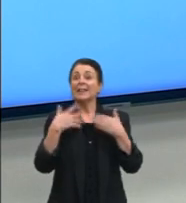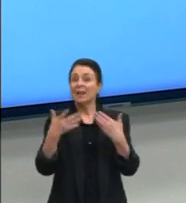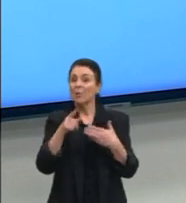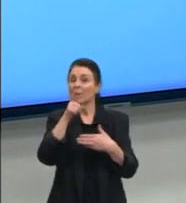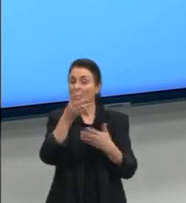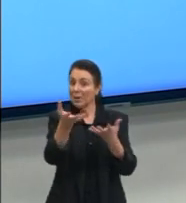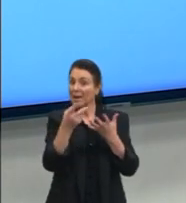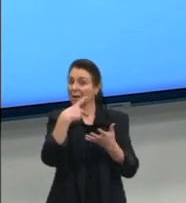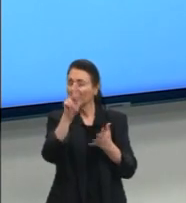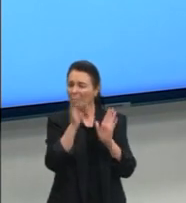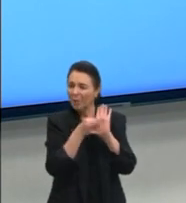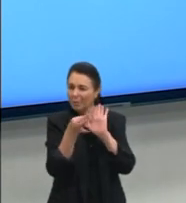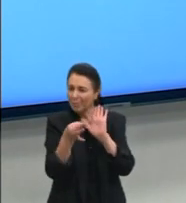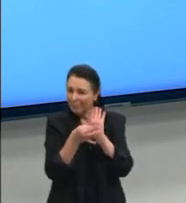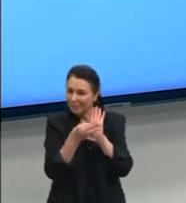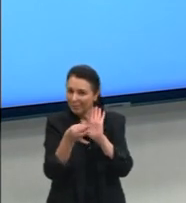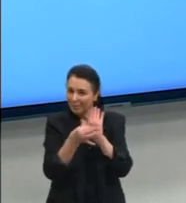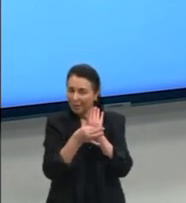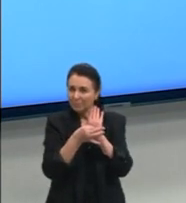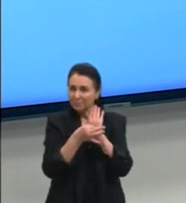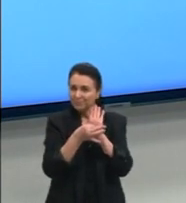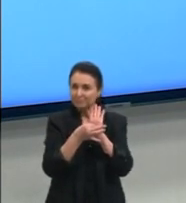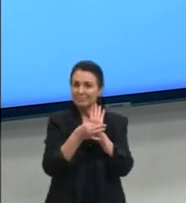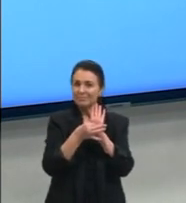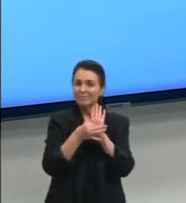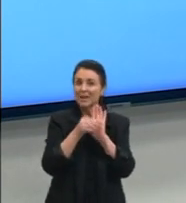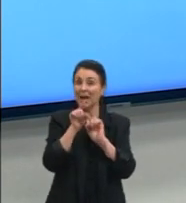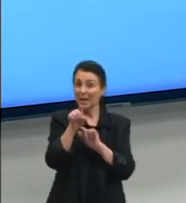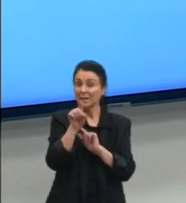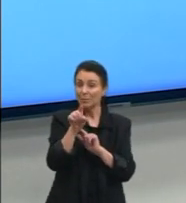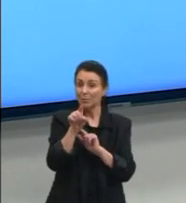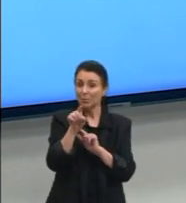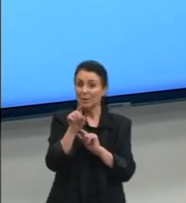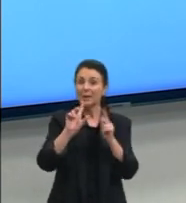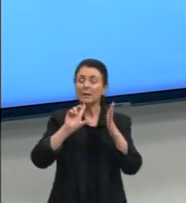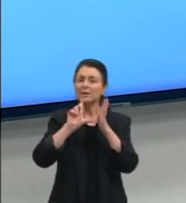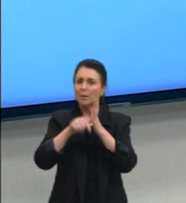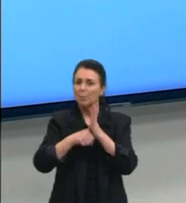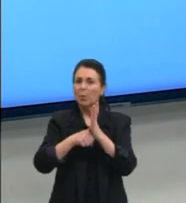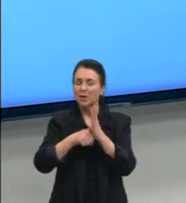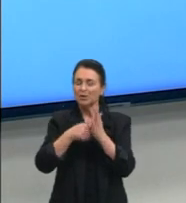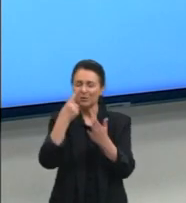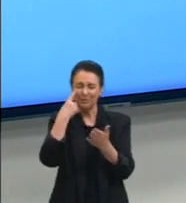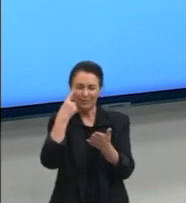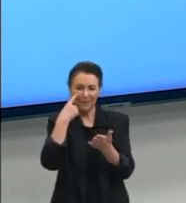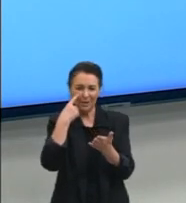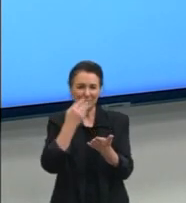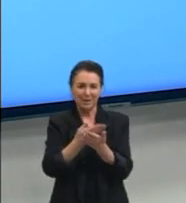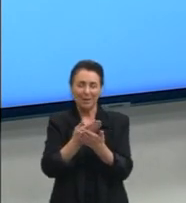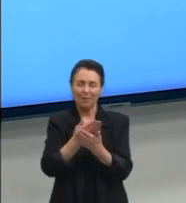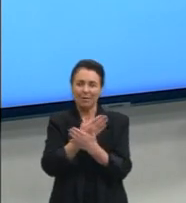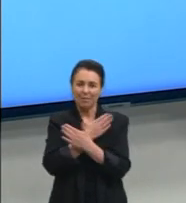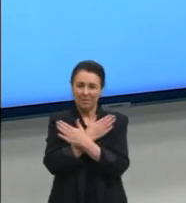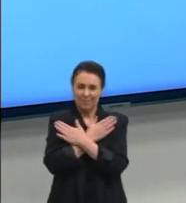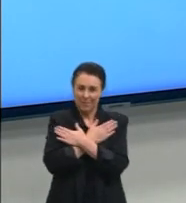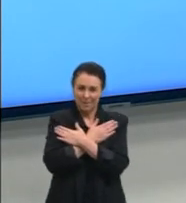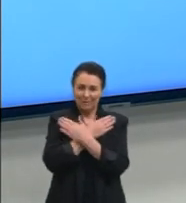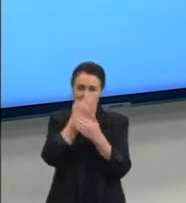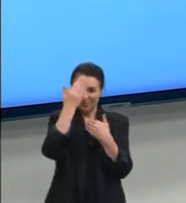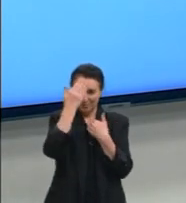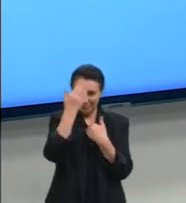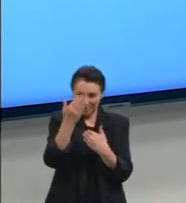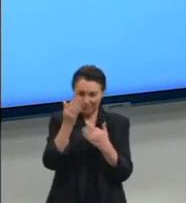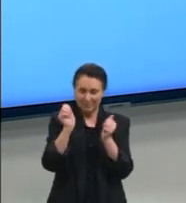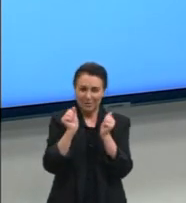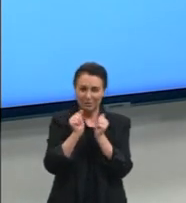sua a sua notação enfim a se reporte aqui depois que você assistir aula um grande abraço Obrigado